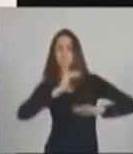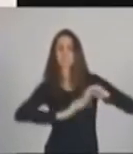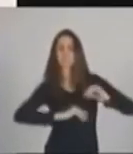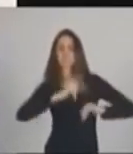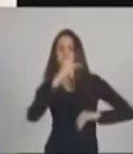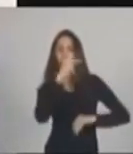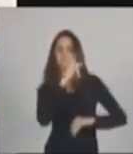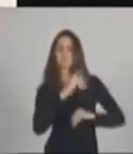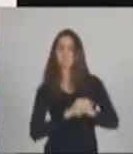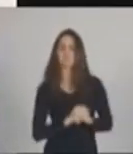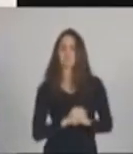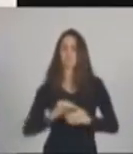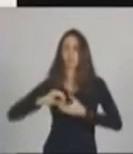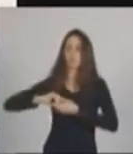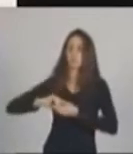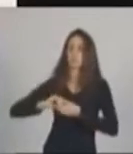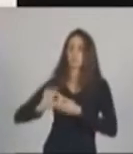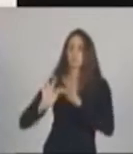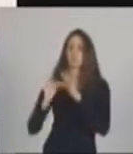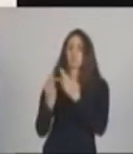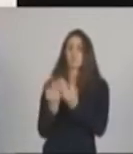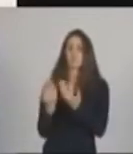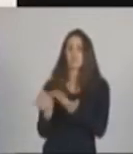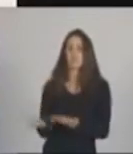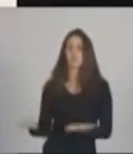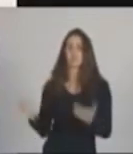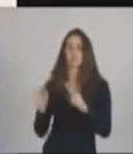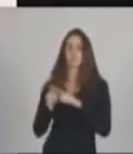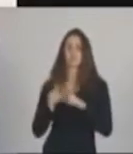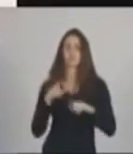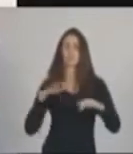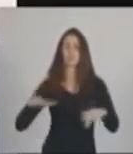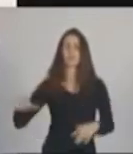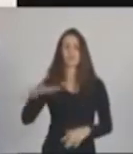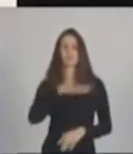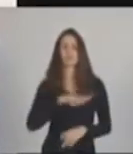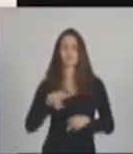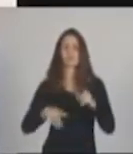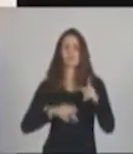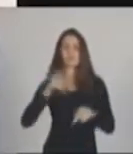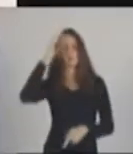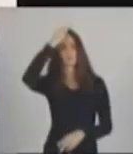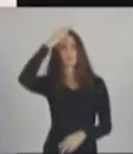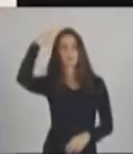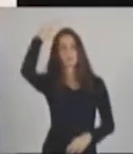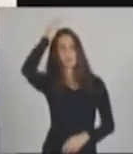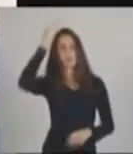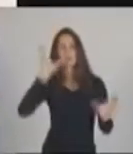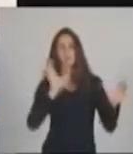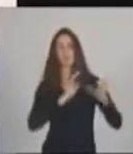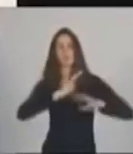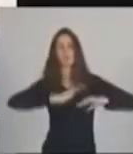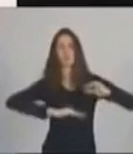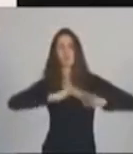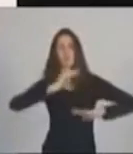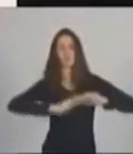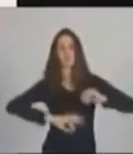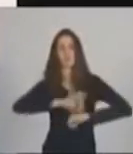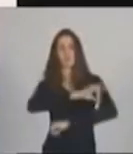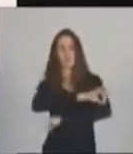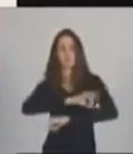sentimentos não só aos seus filhos, à sua família, como ao povo capixaba e à arquitetura nacional e